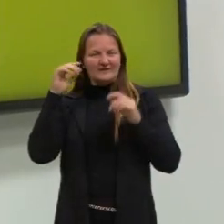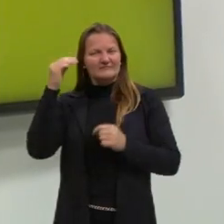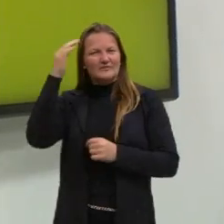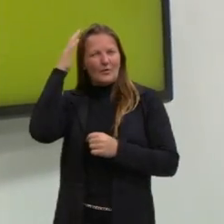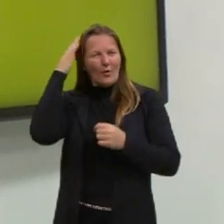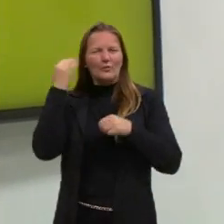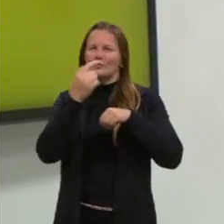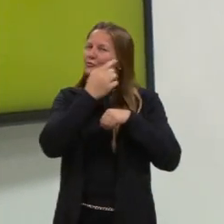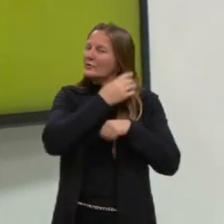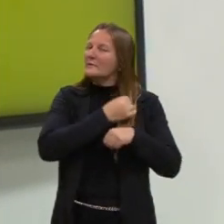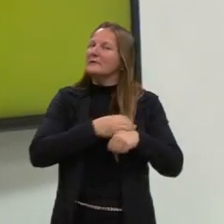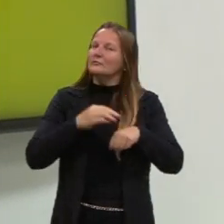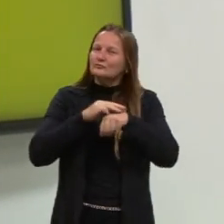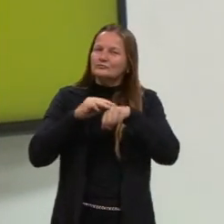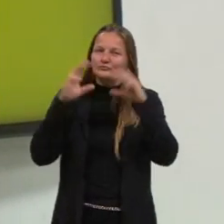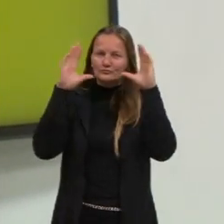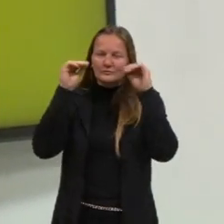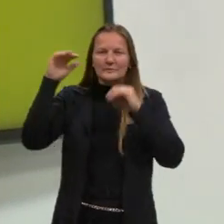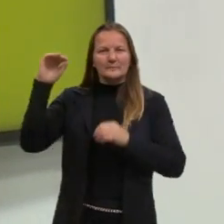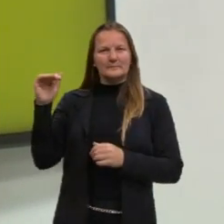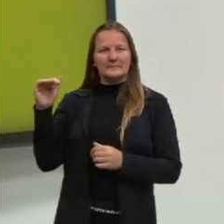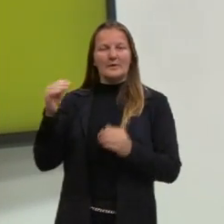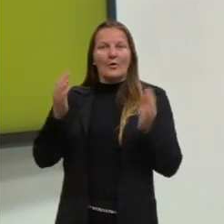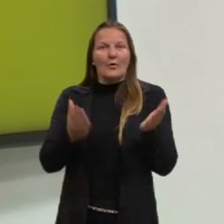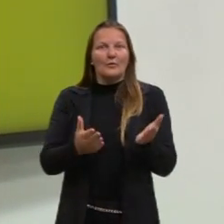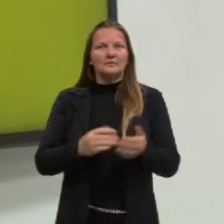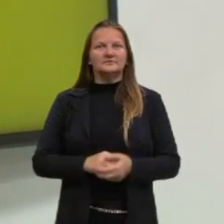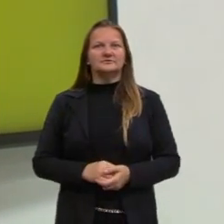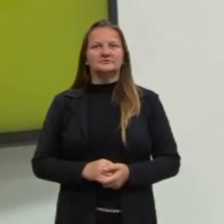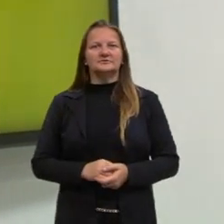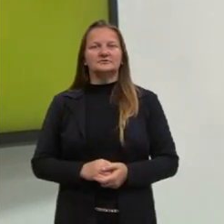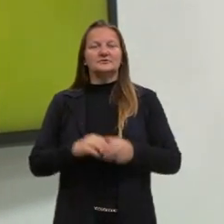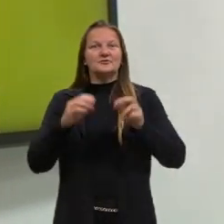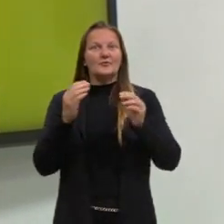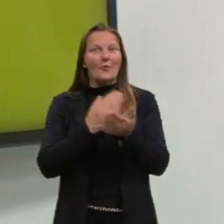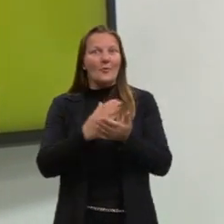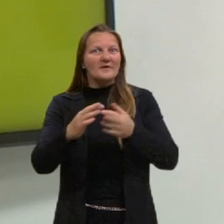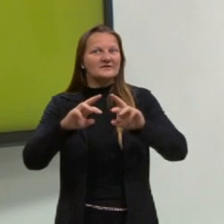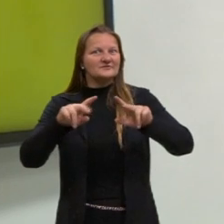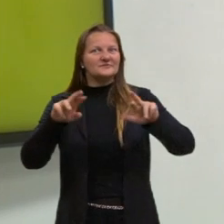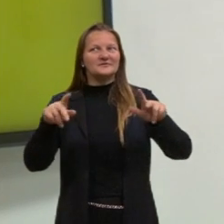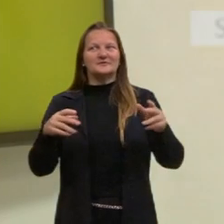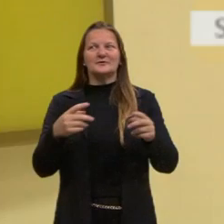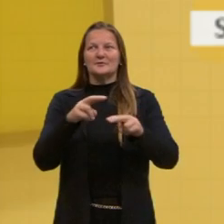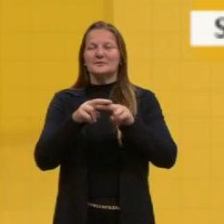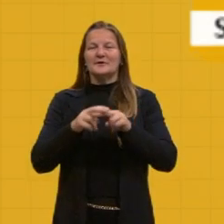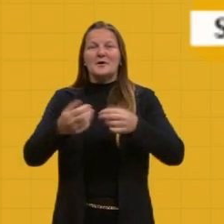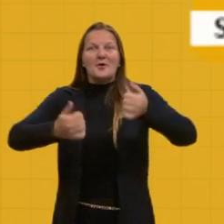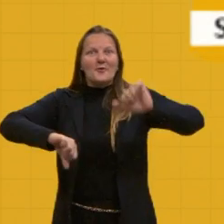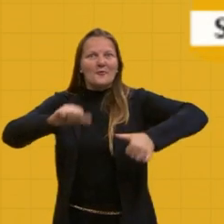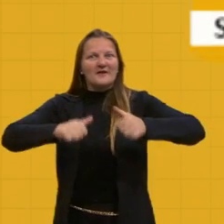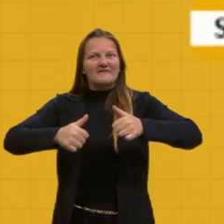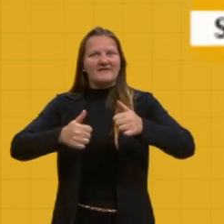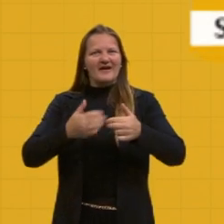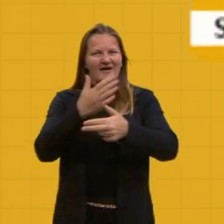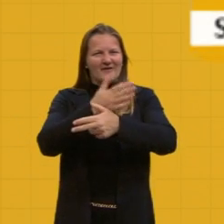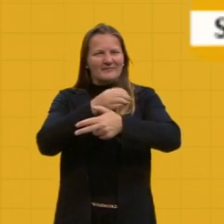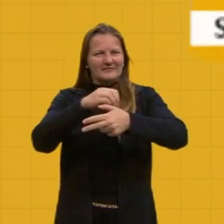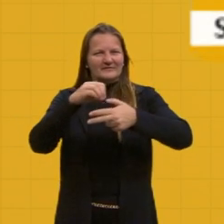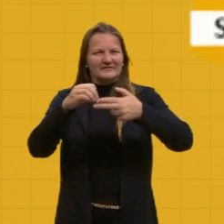castanhos e estatura baixa hoje nós vamos iniciar de uma forma diferente Pois para qualificar o programa